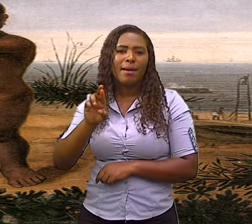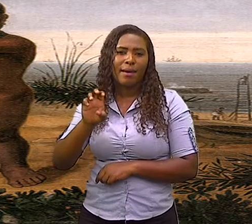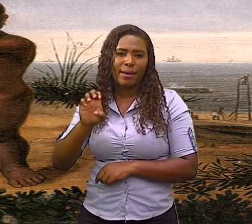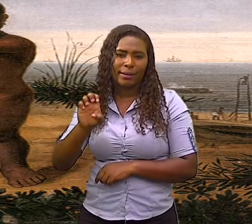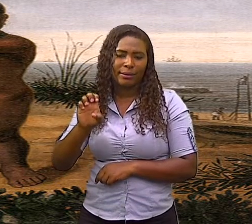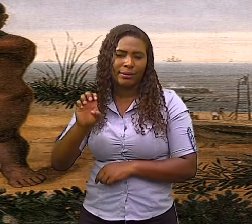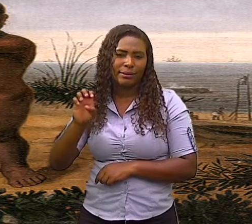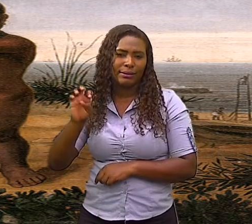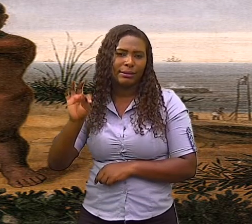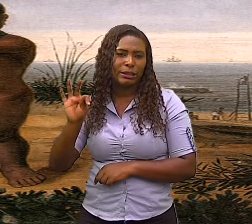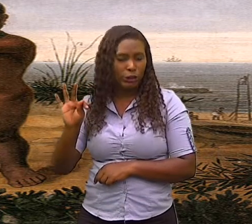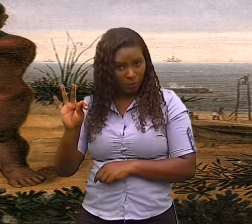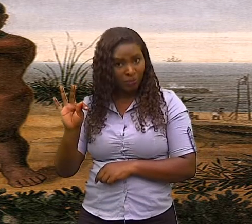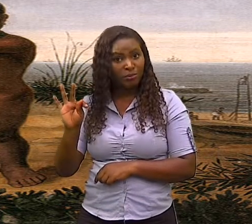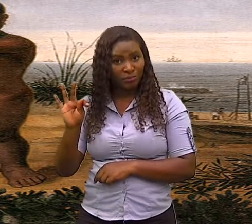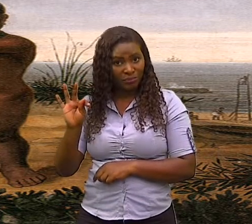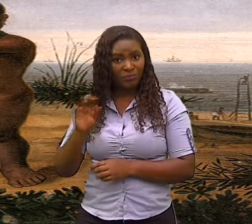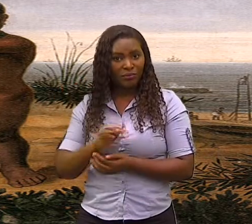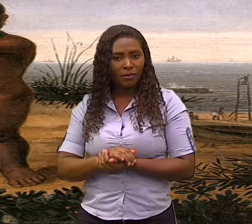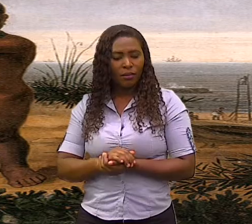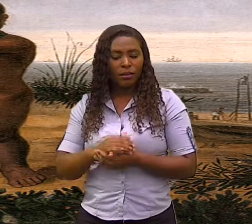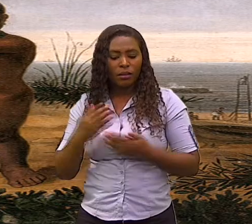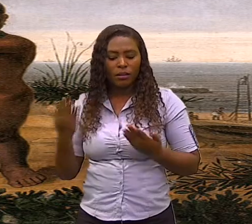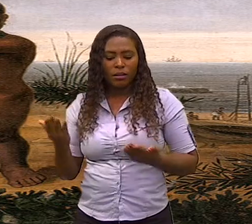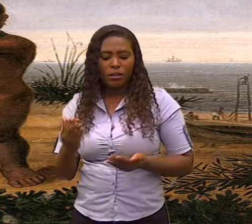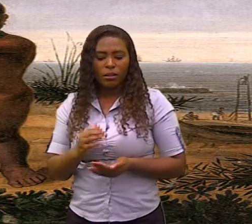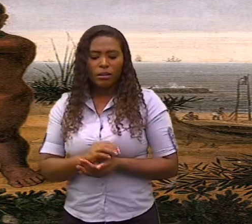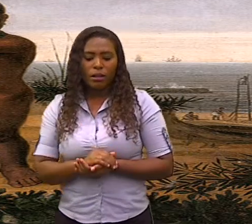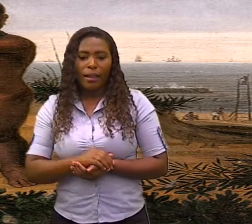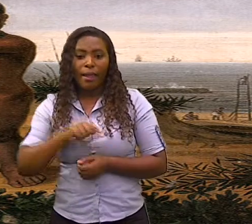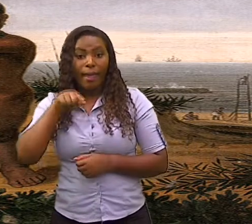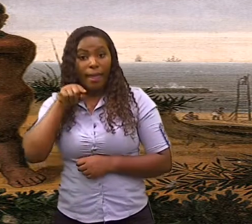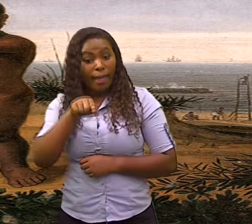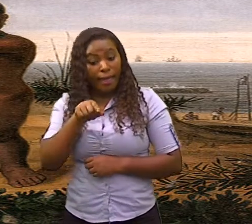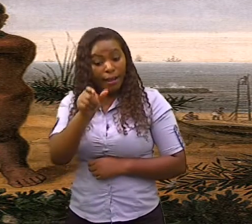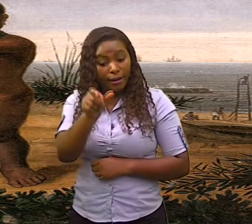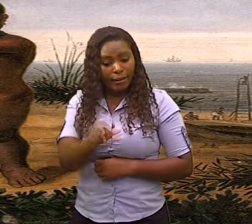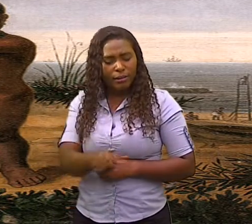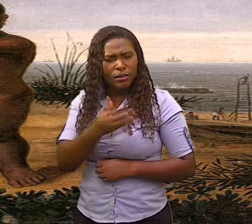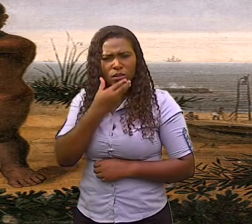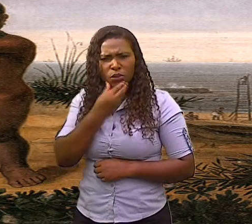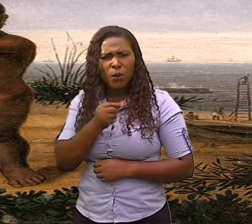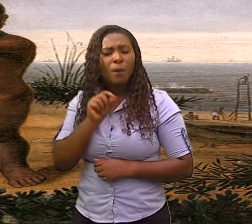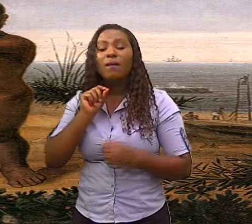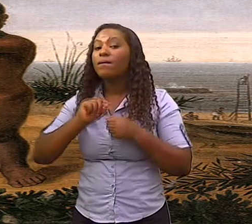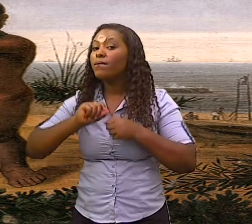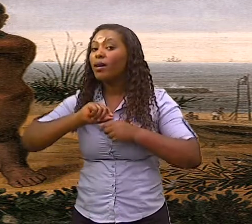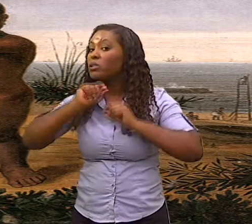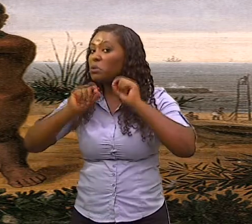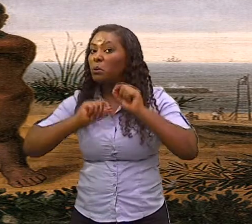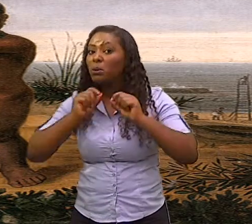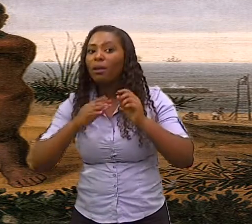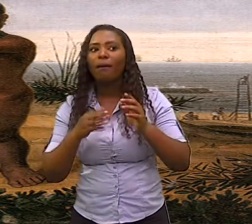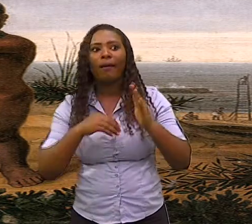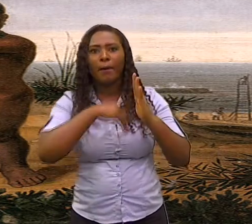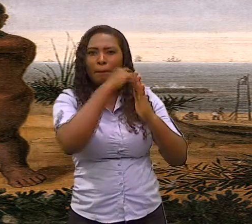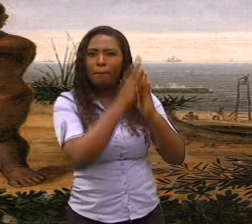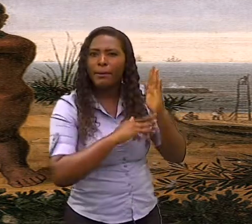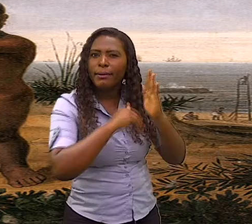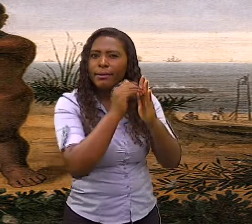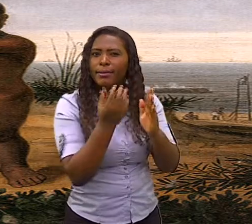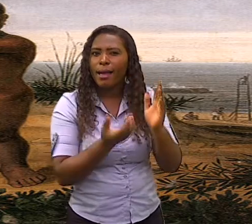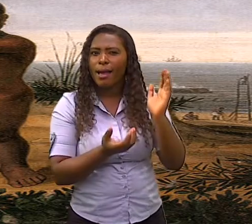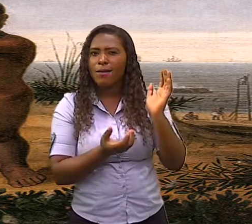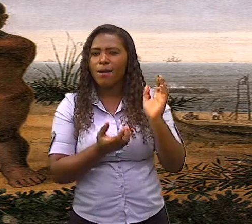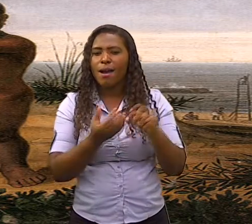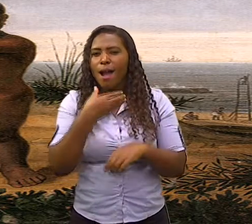um desenhista holandês e a sua obra incluía desenho de telas, essencialmente sobre o quê? Sobre frutas, você observe aqui a bananeira